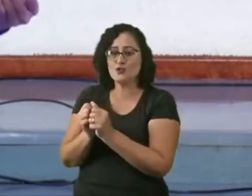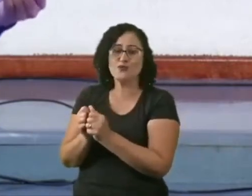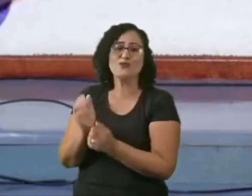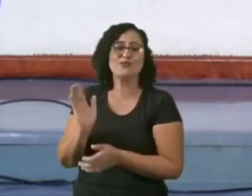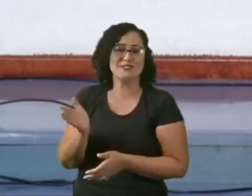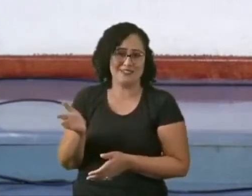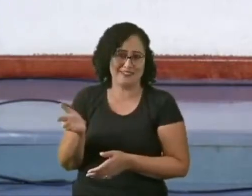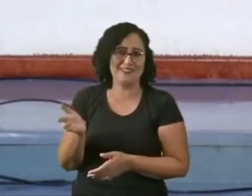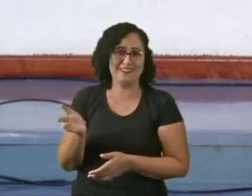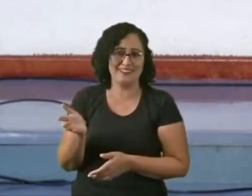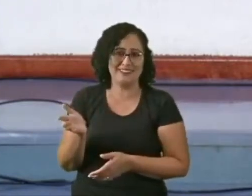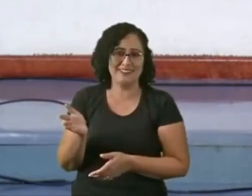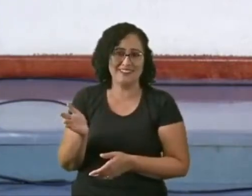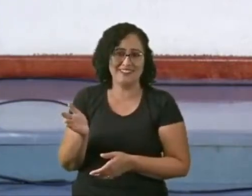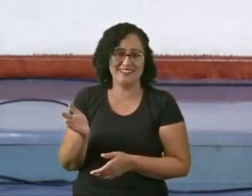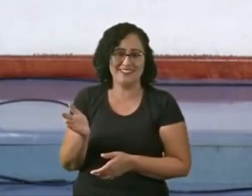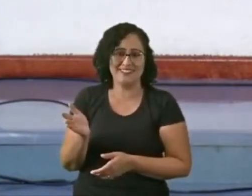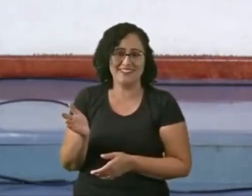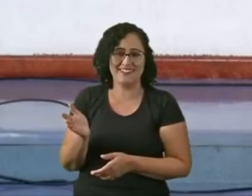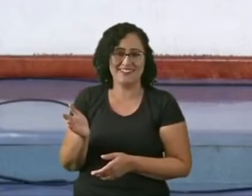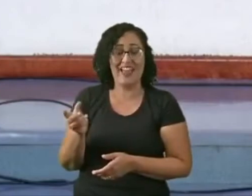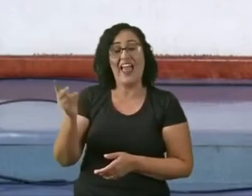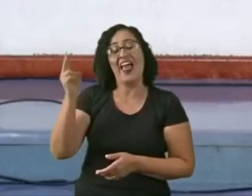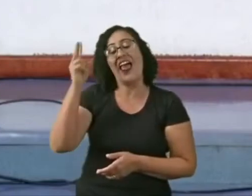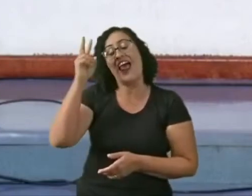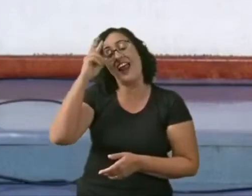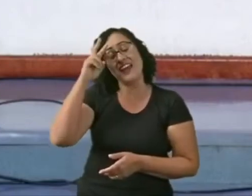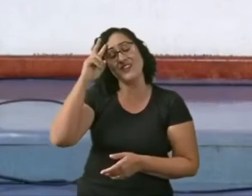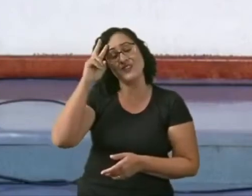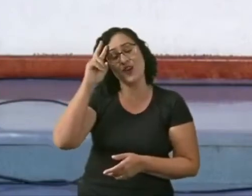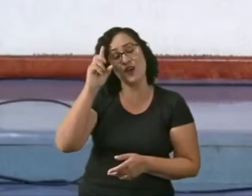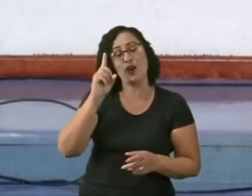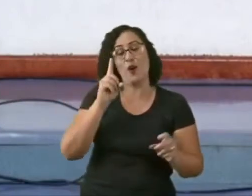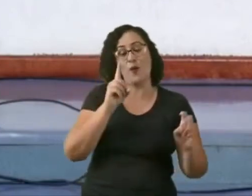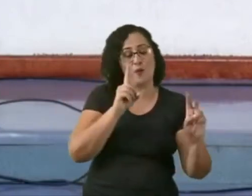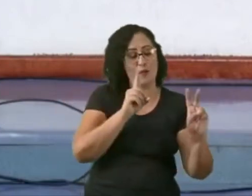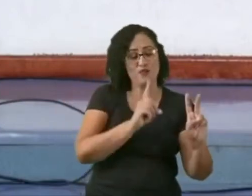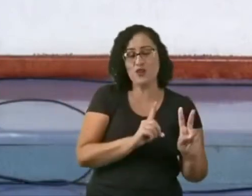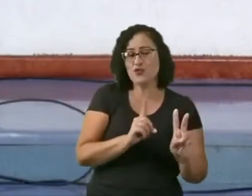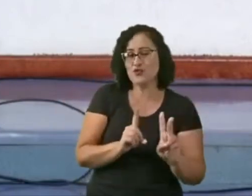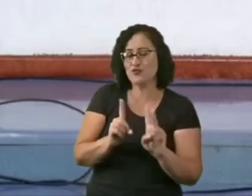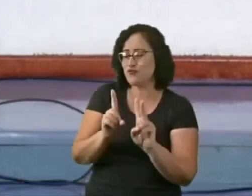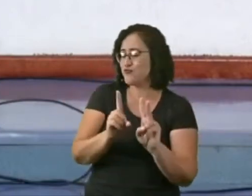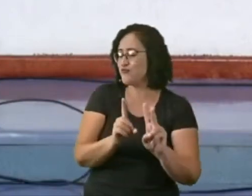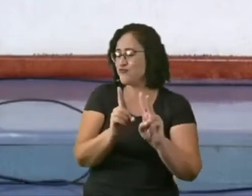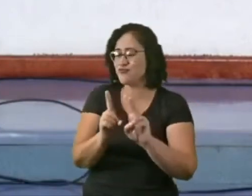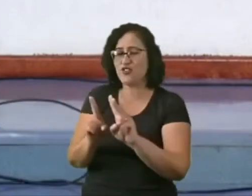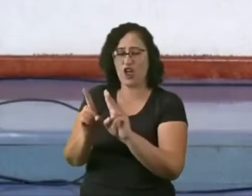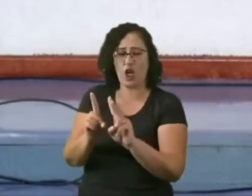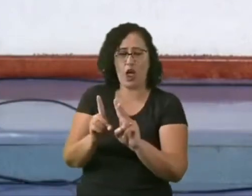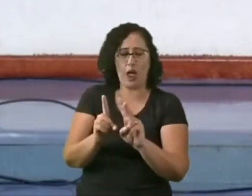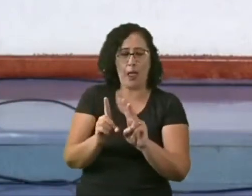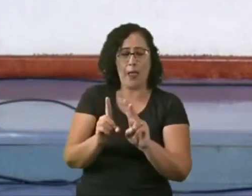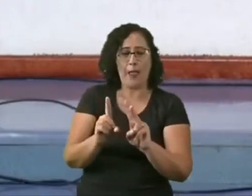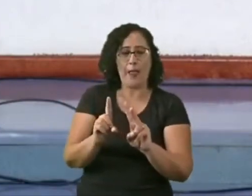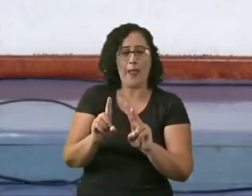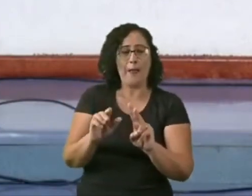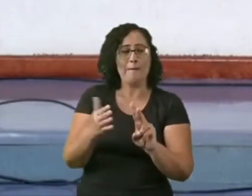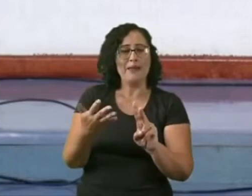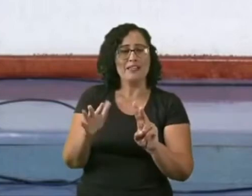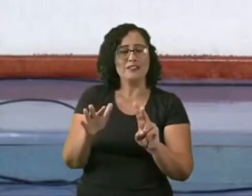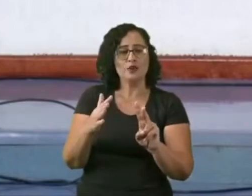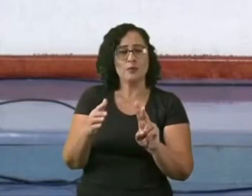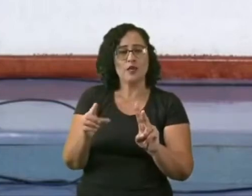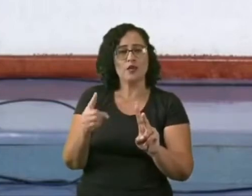Emaús. A distância era de 11 quilômetros. E foi praticamente 11 quilômetros sem